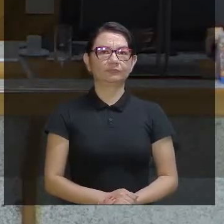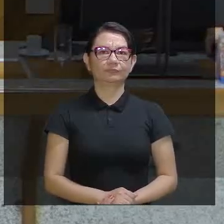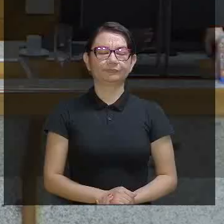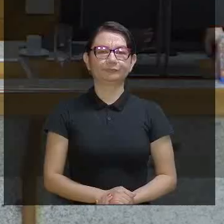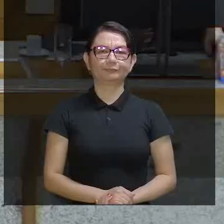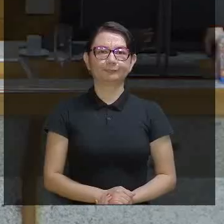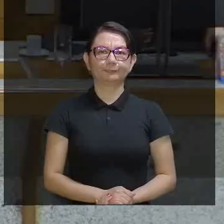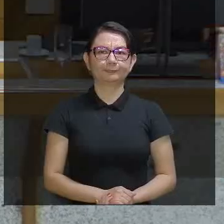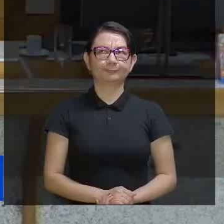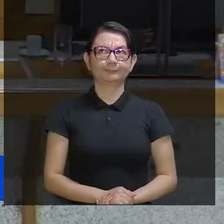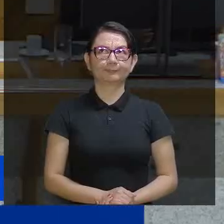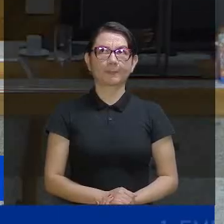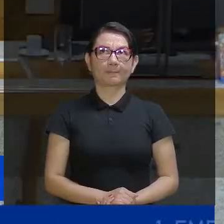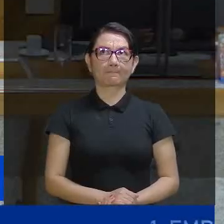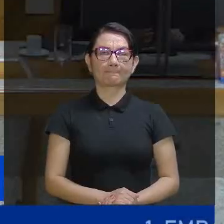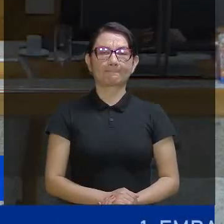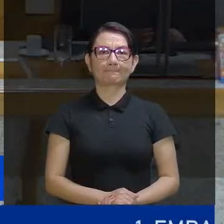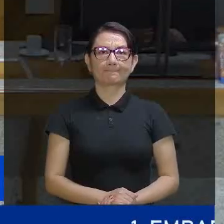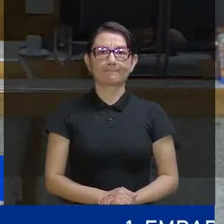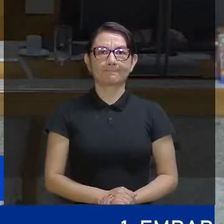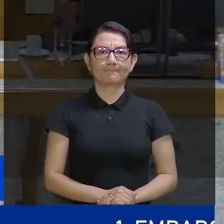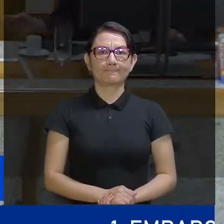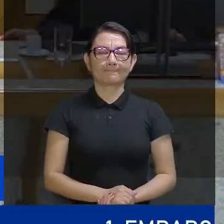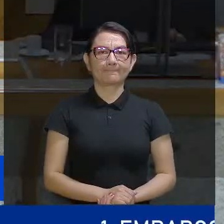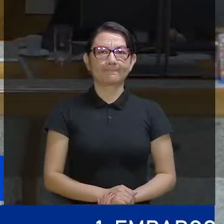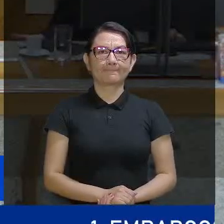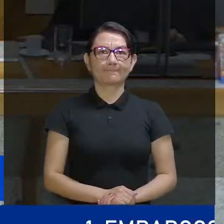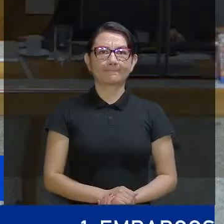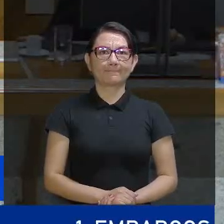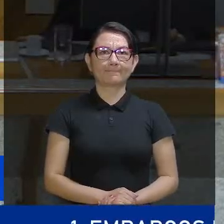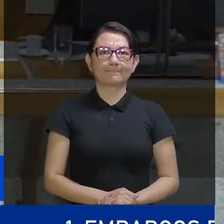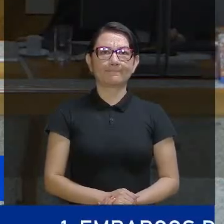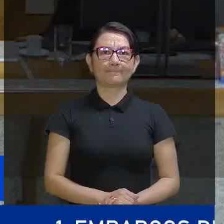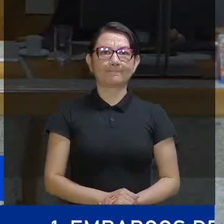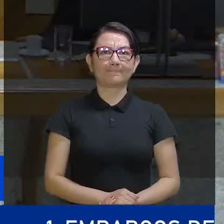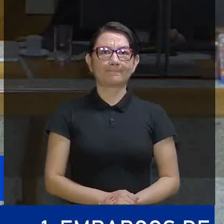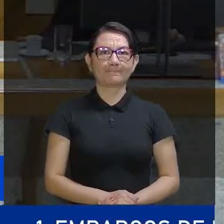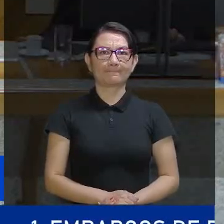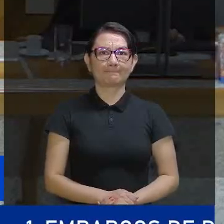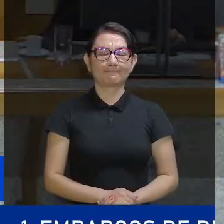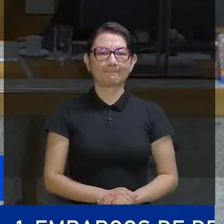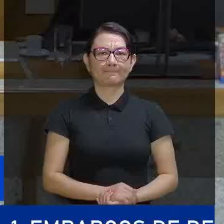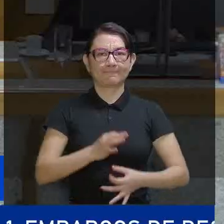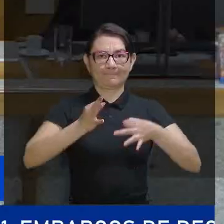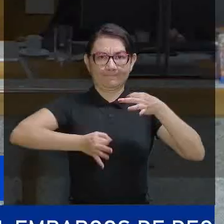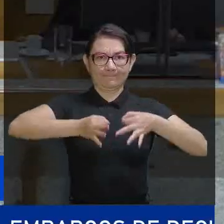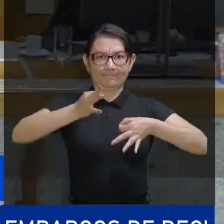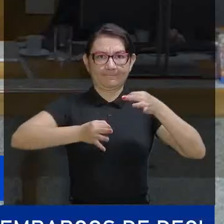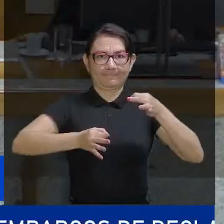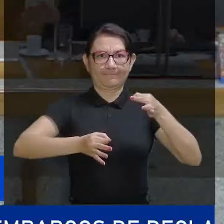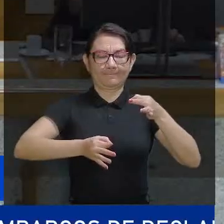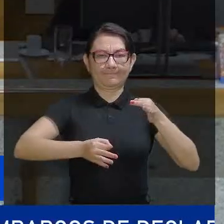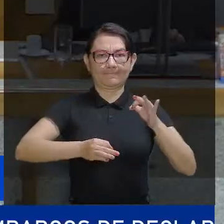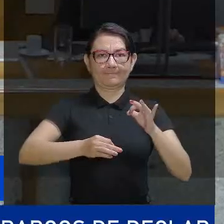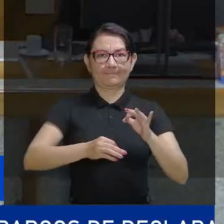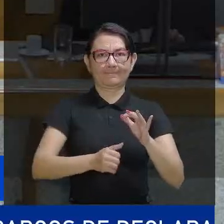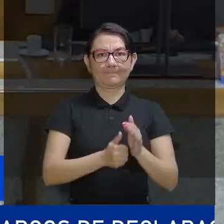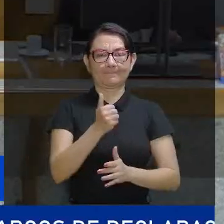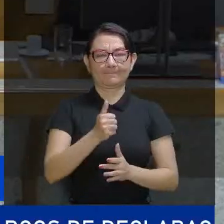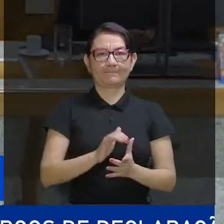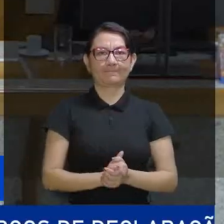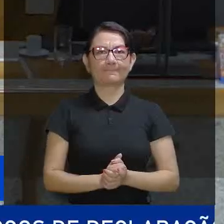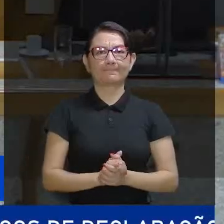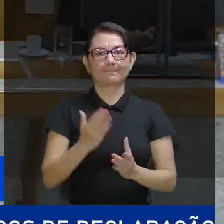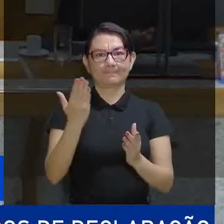Antônio. em julgamento, número 1 da pauta, embargos